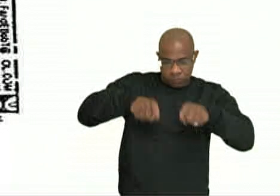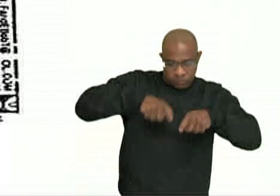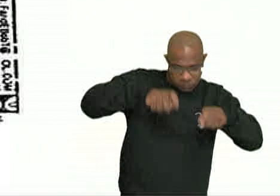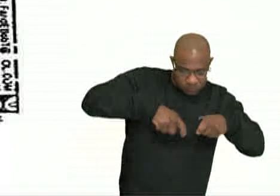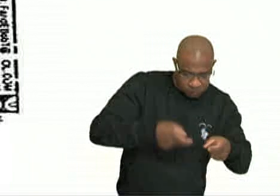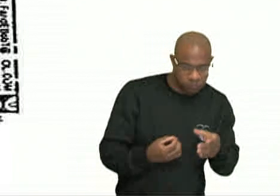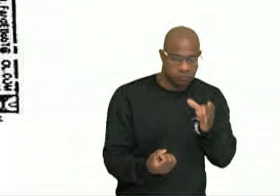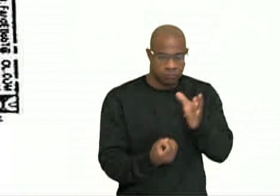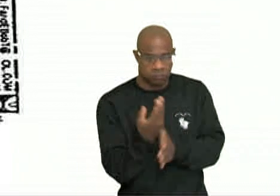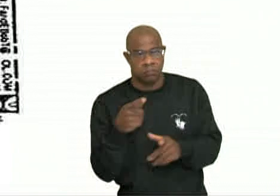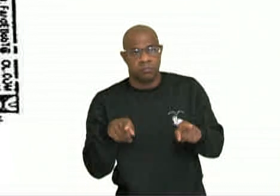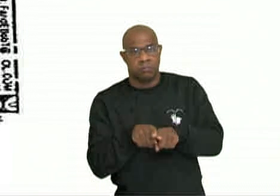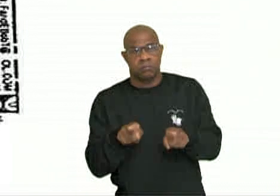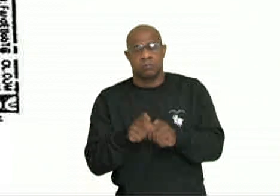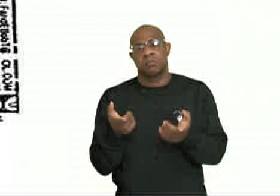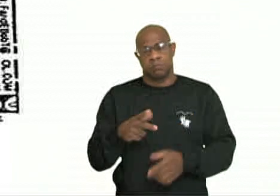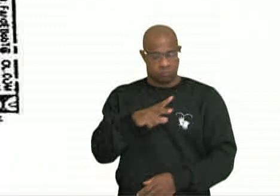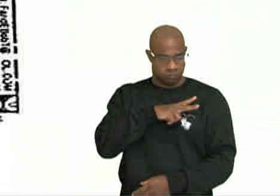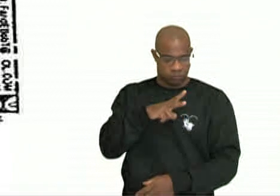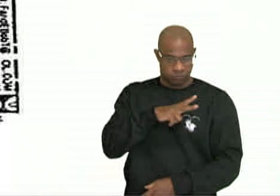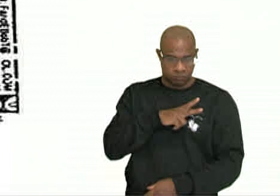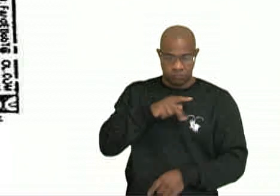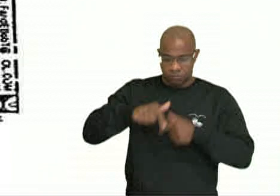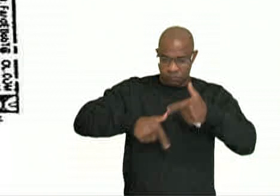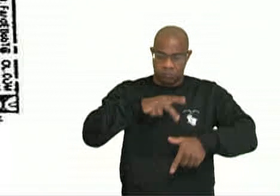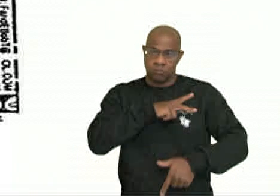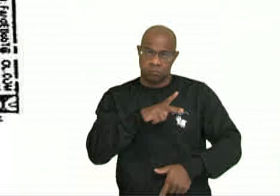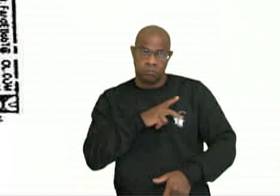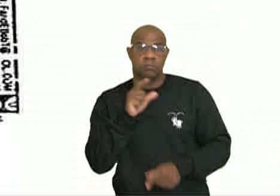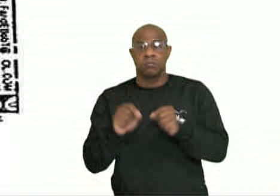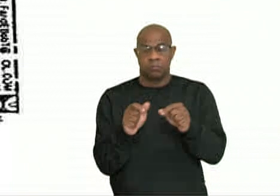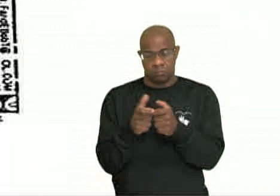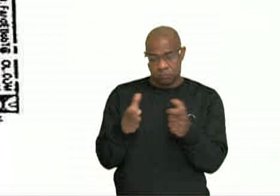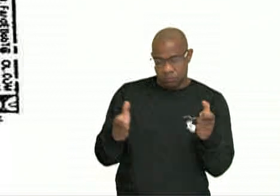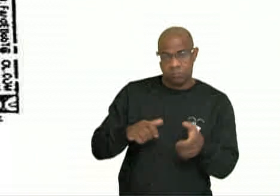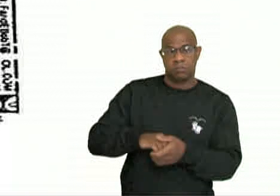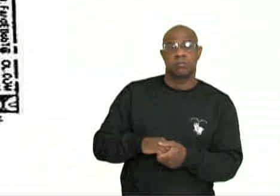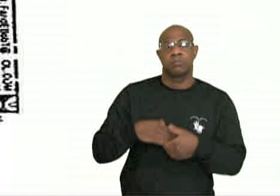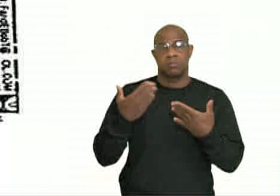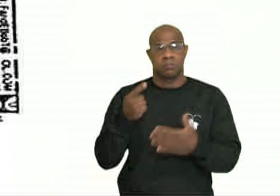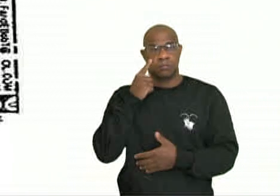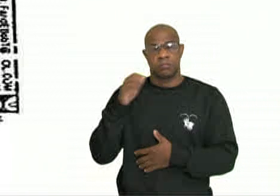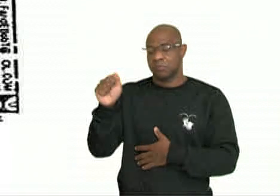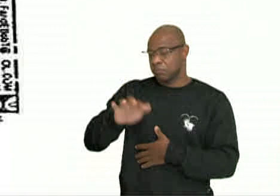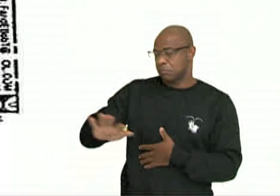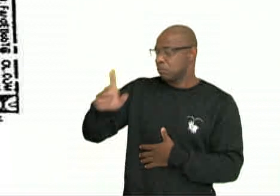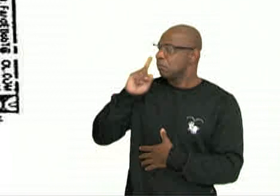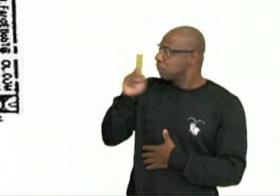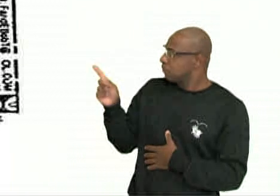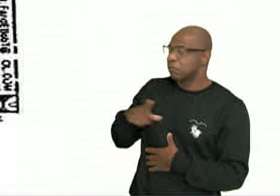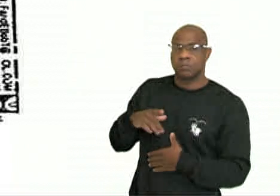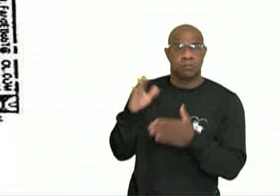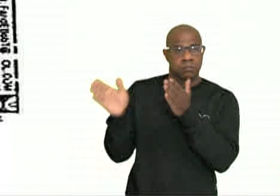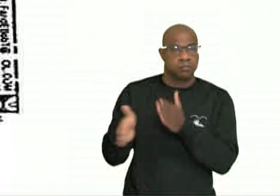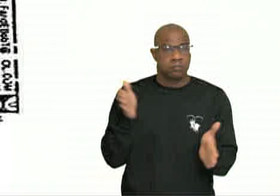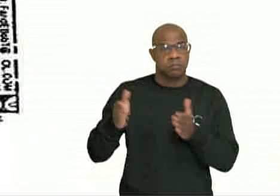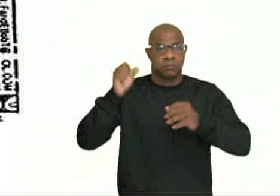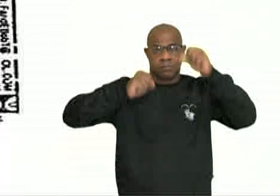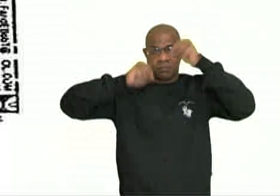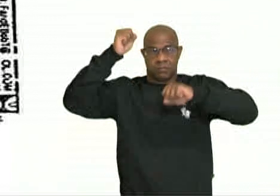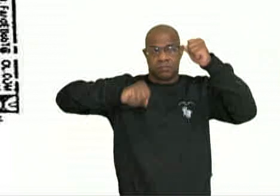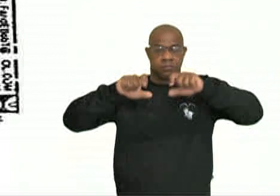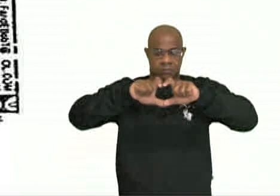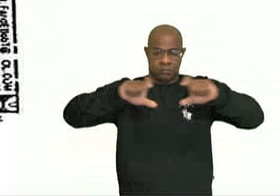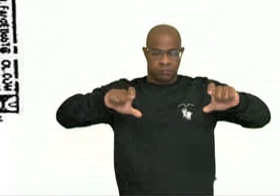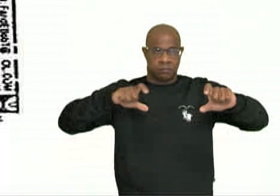agricultura e a criação da propriedade privada, essa especialização aumentou. E aqui na imagem a gente vai ter uma linha de produção fabril, é uma